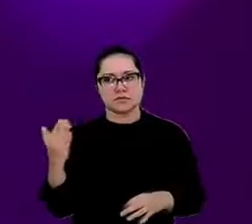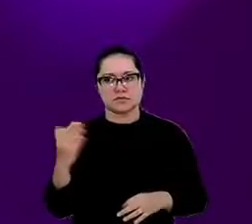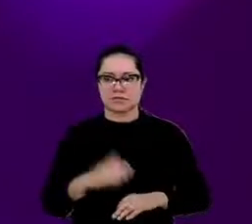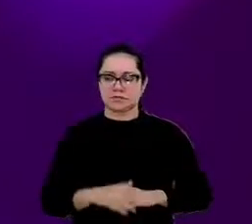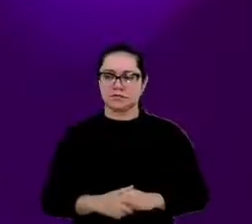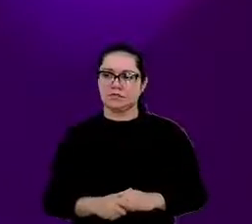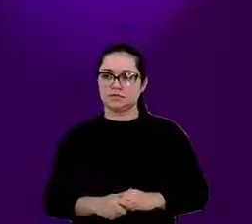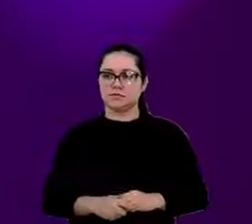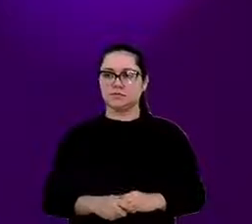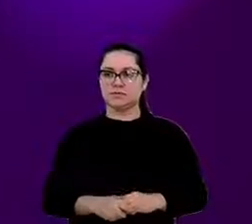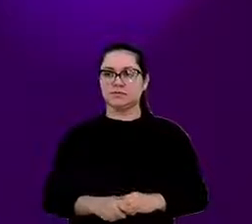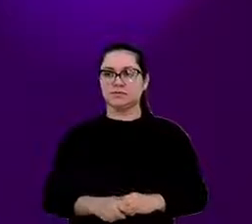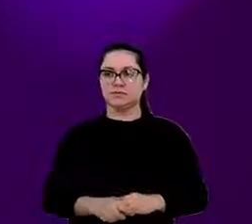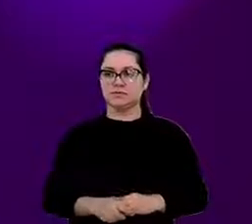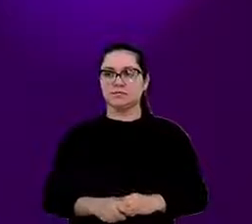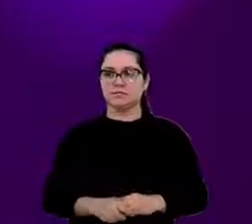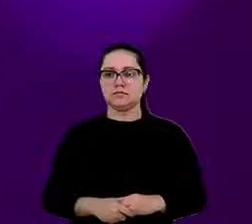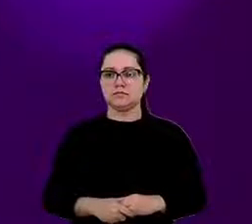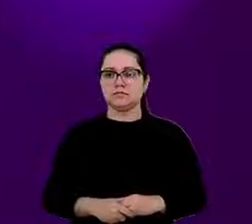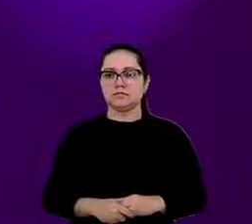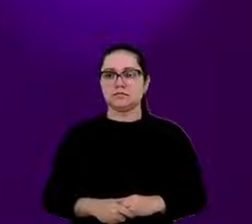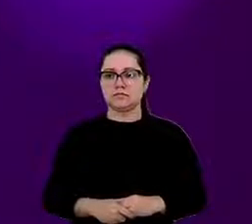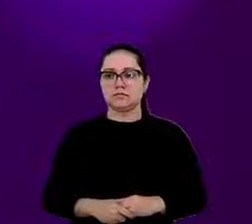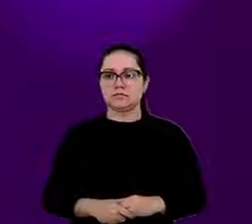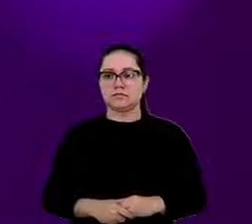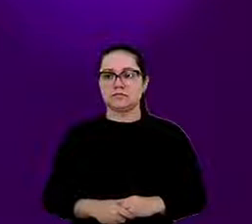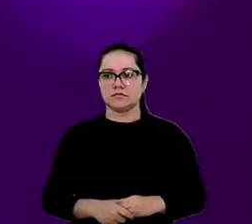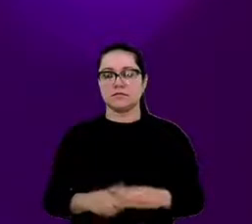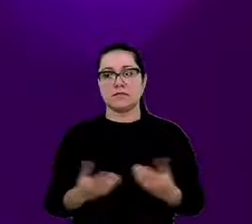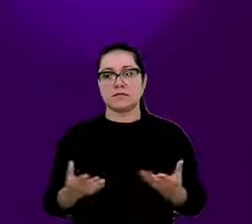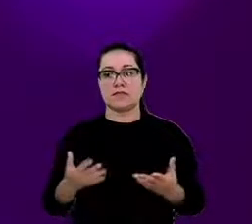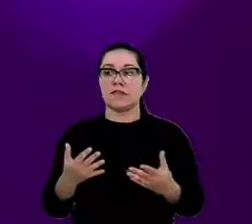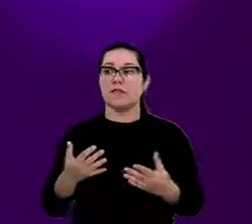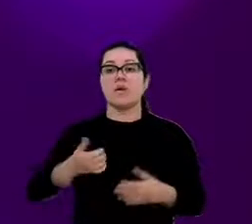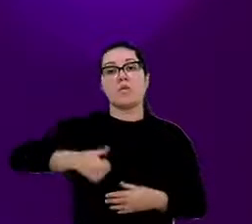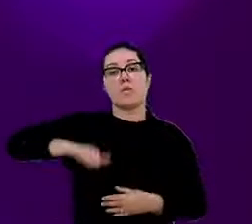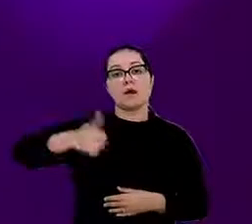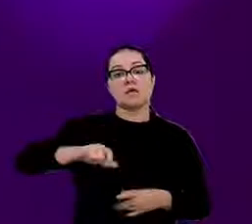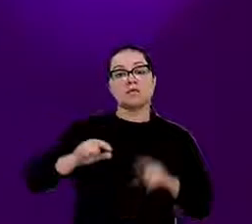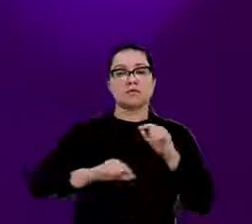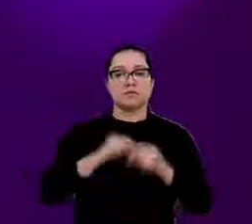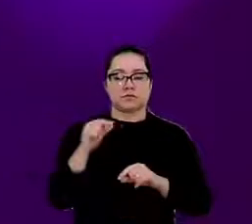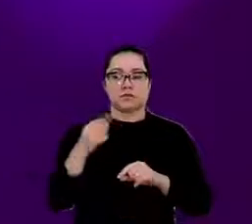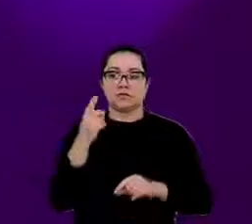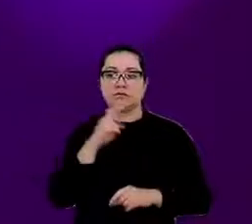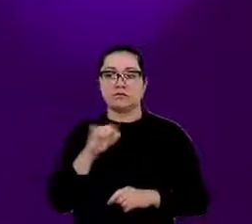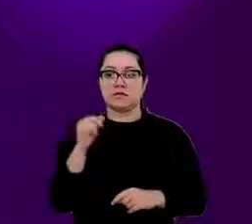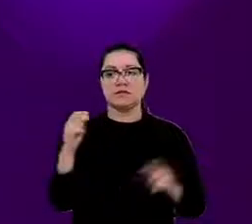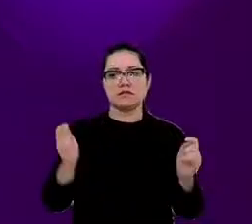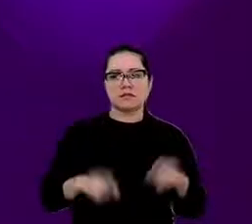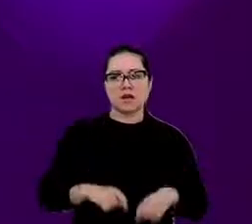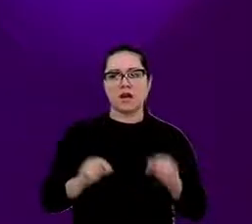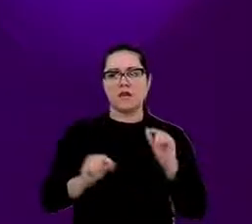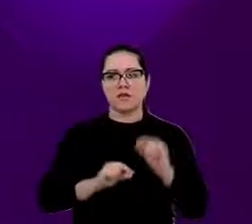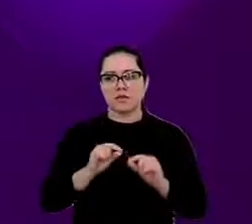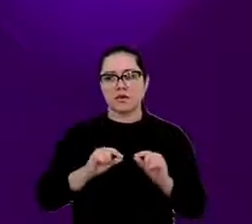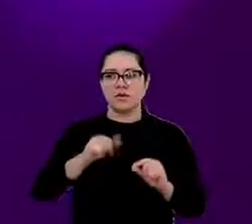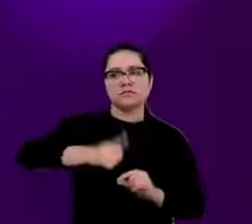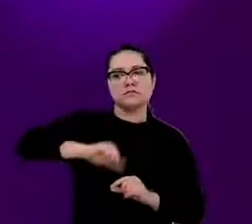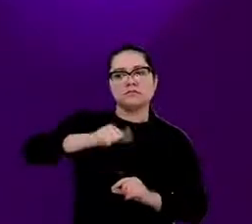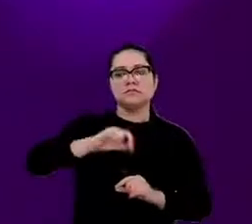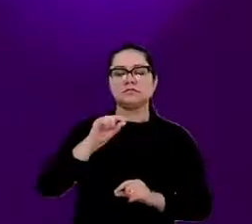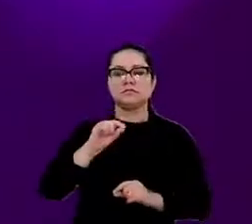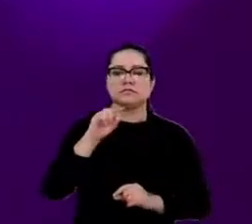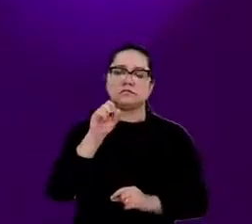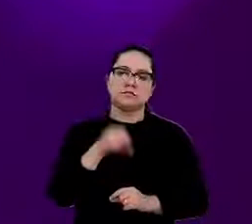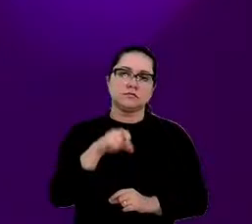tratar. Do ponto de vista de análise qualitativa, o ultrassom ele tem uma capacidade de avaliar para a gente se as placas